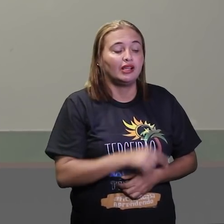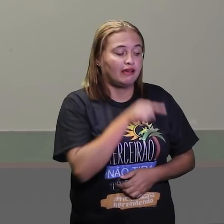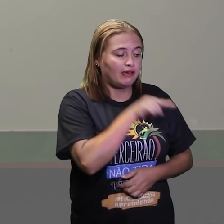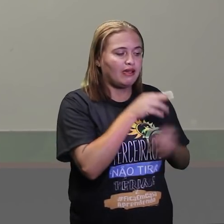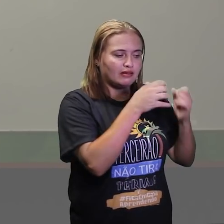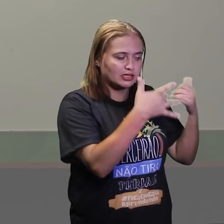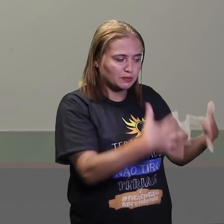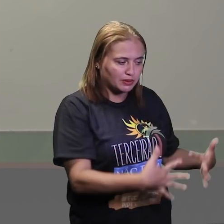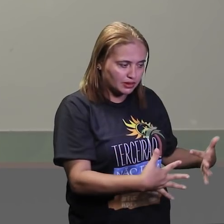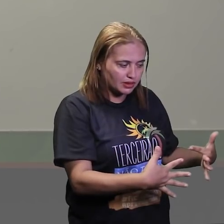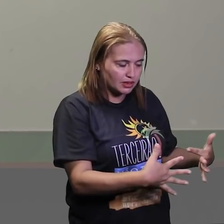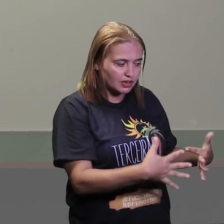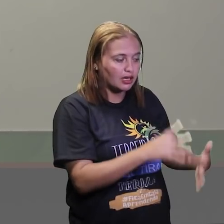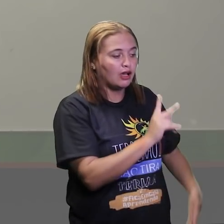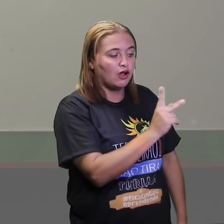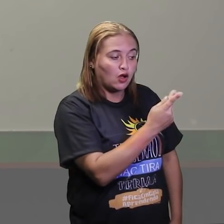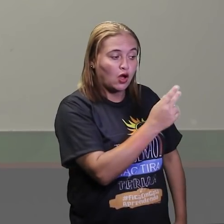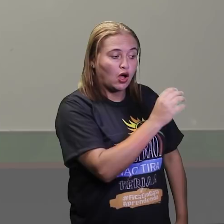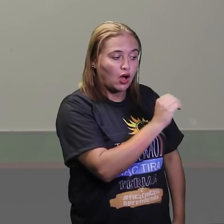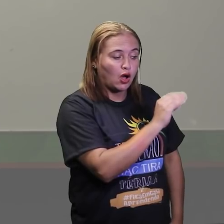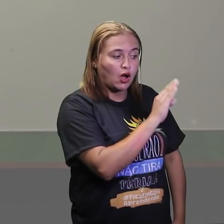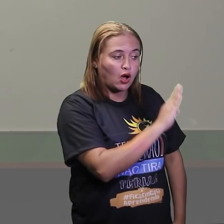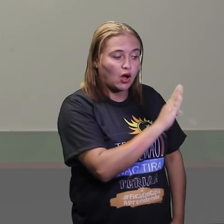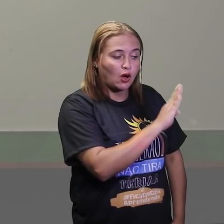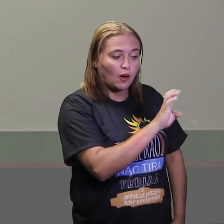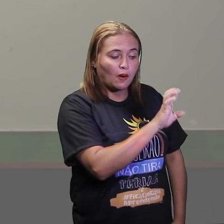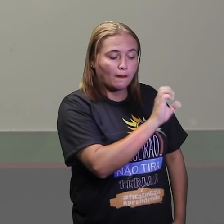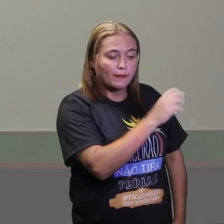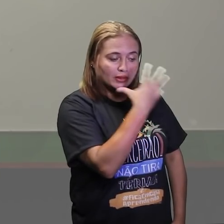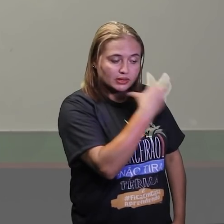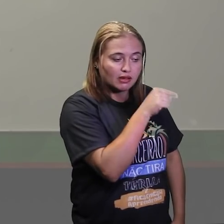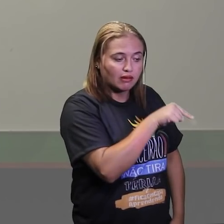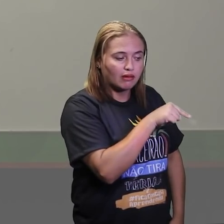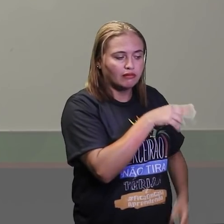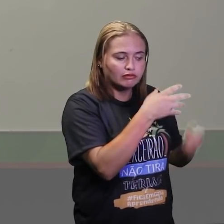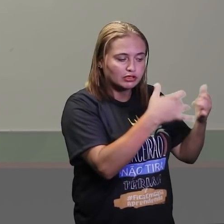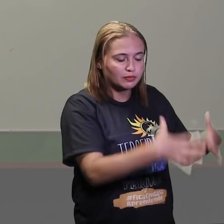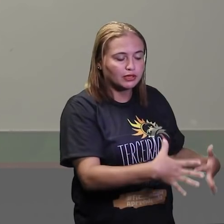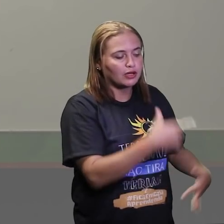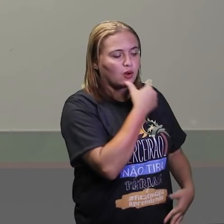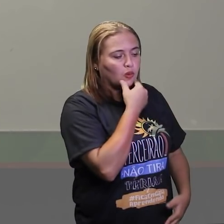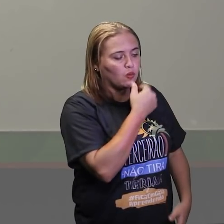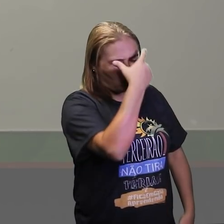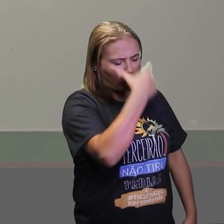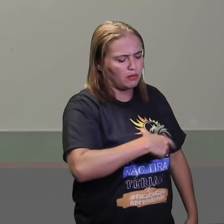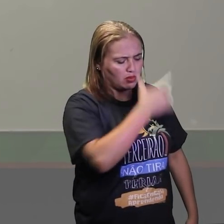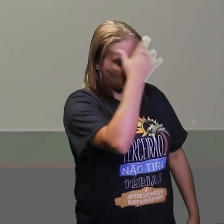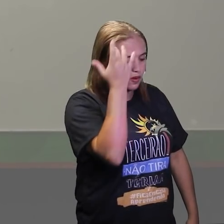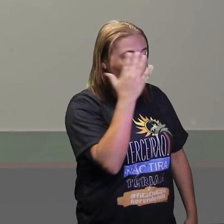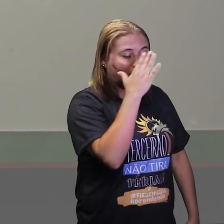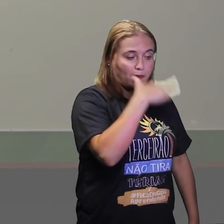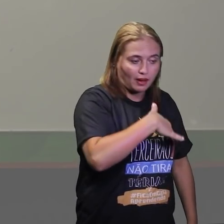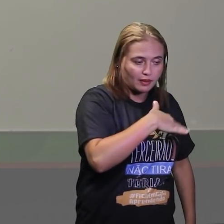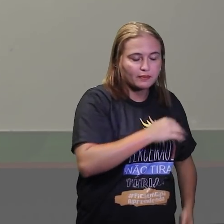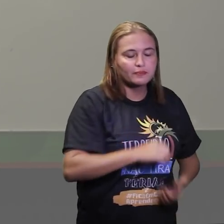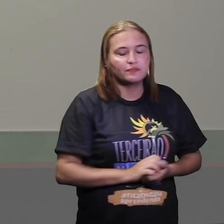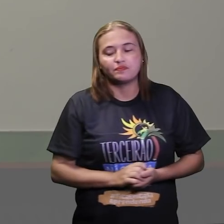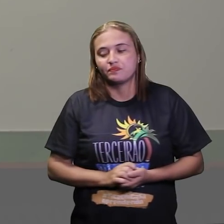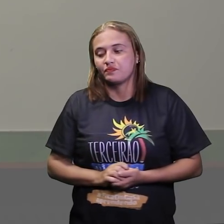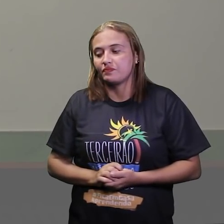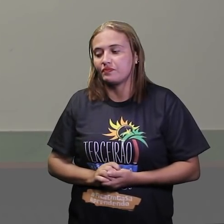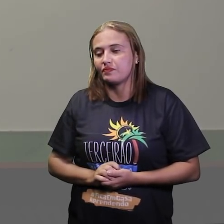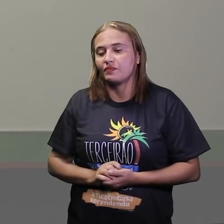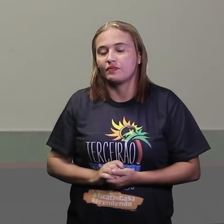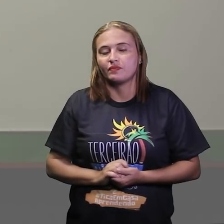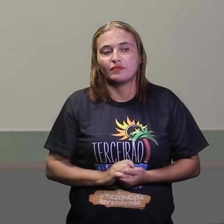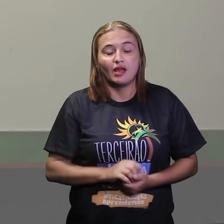isto aqui vai te ajudar muito. Então, no estado de natureza, o ser humano é mau. Thomas Hobbes. Tu vai prestar